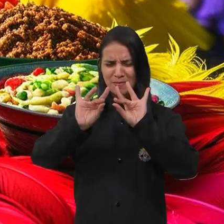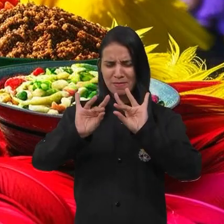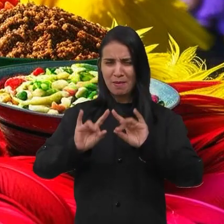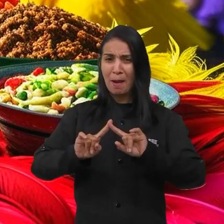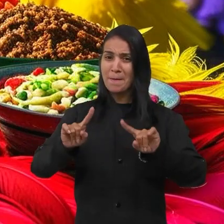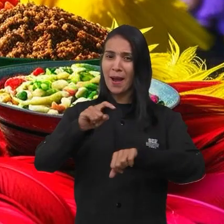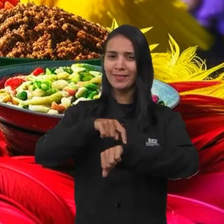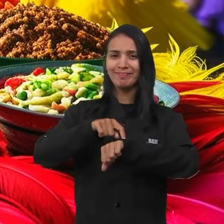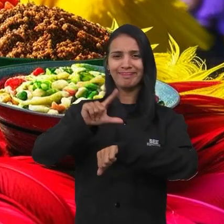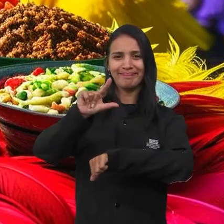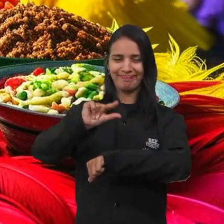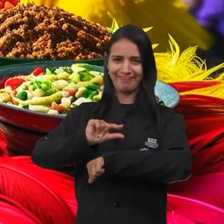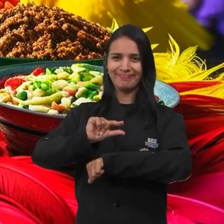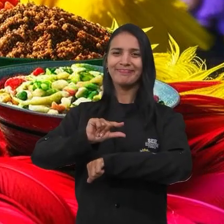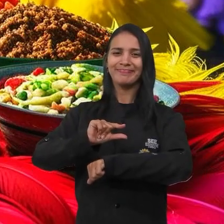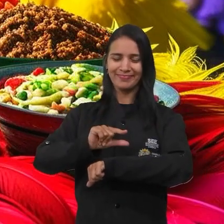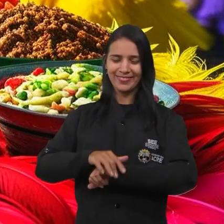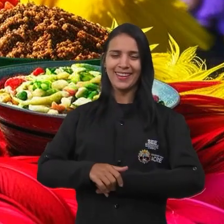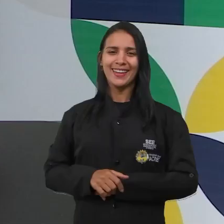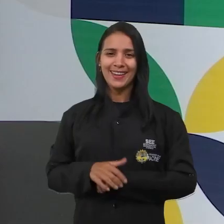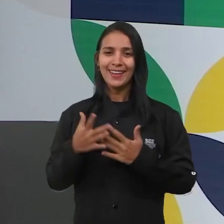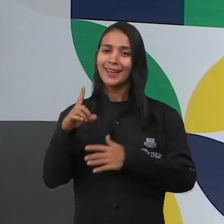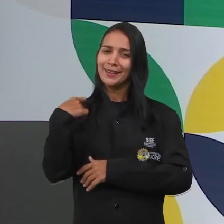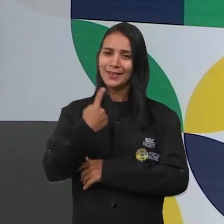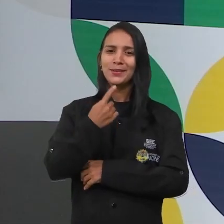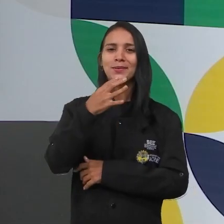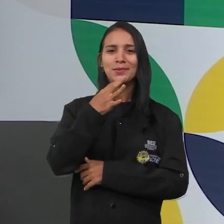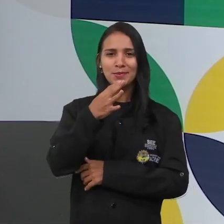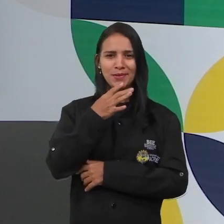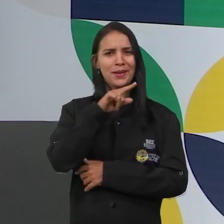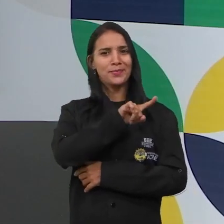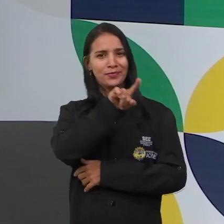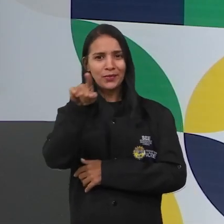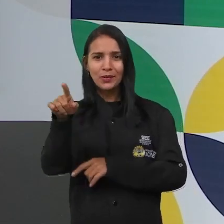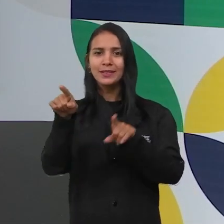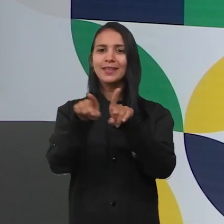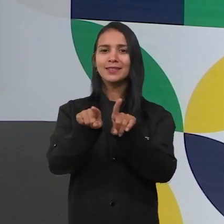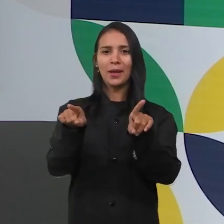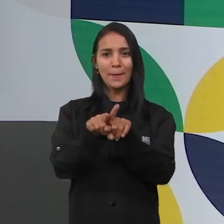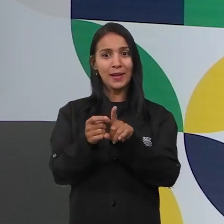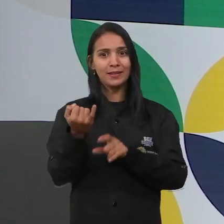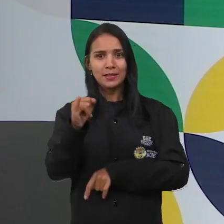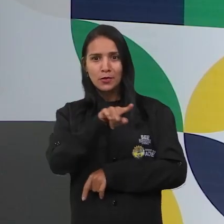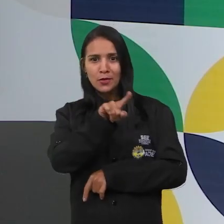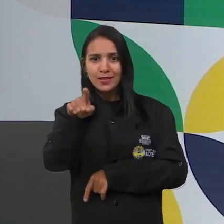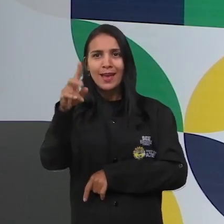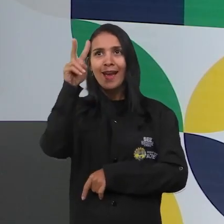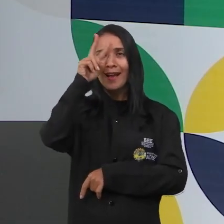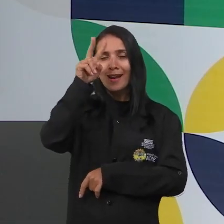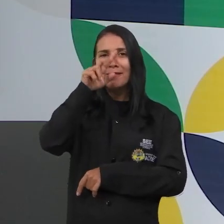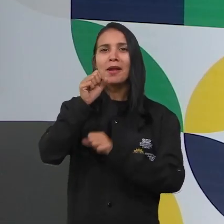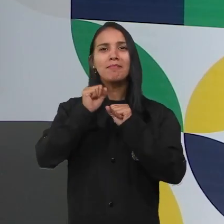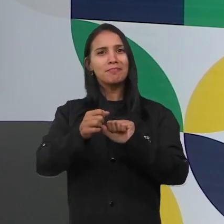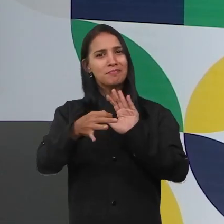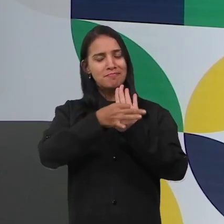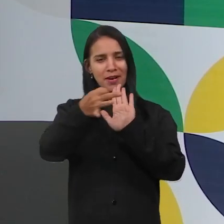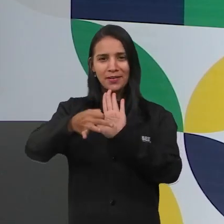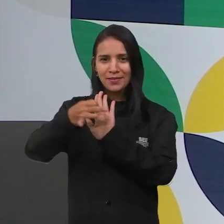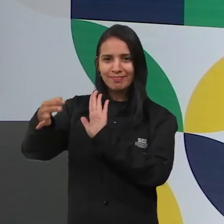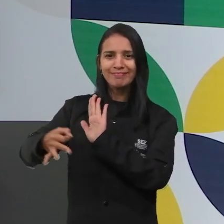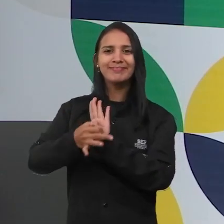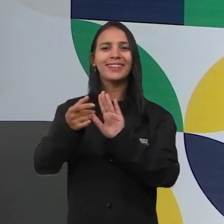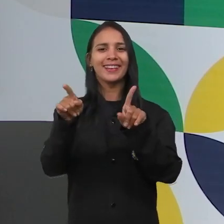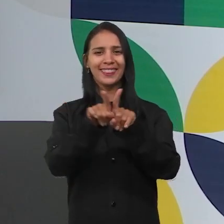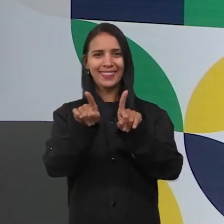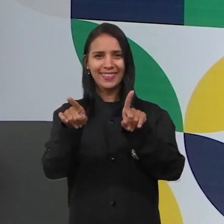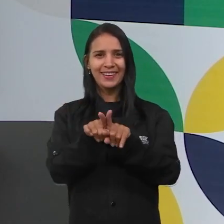curto, certo? E é conhecida aí por muitos, vocês podem inclusive falar algumas aí, quem estiver assistindo pode até